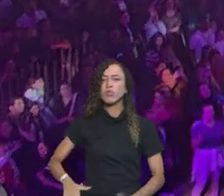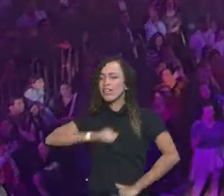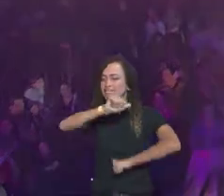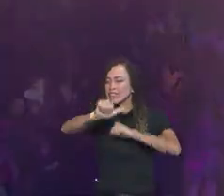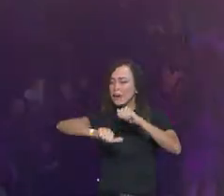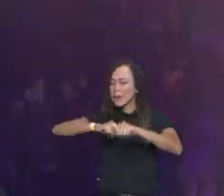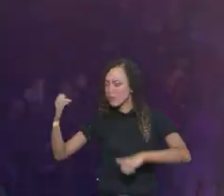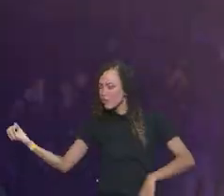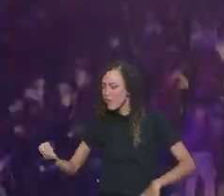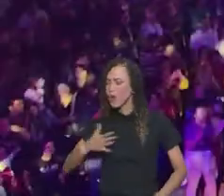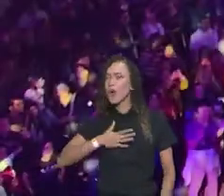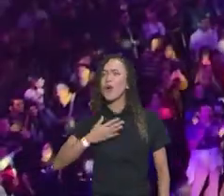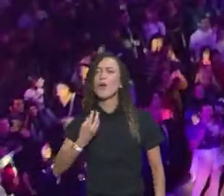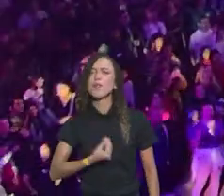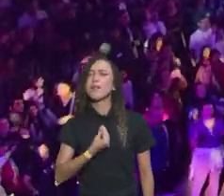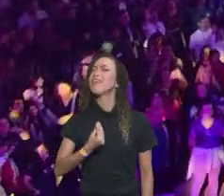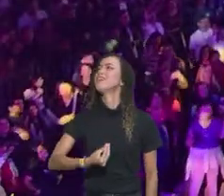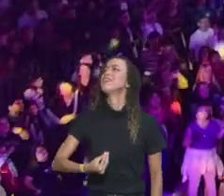transforma-me